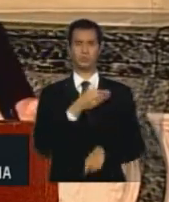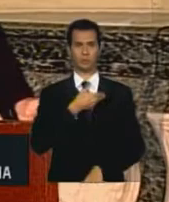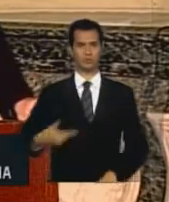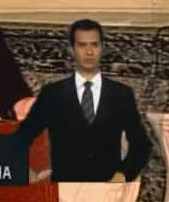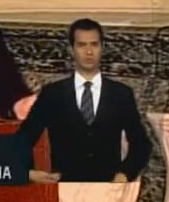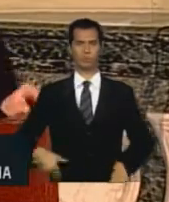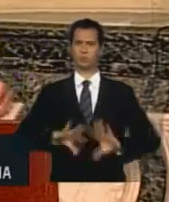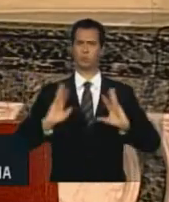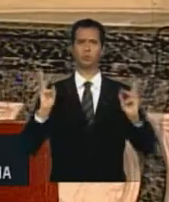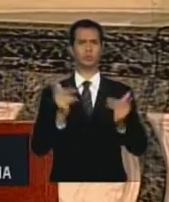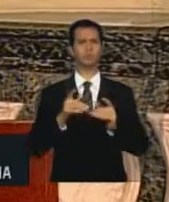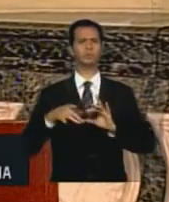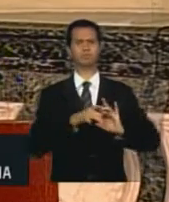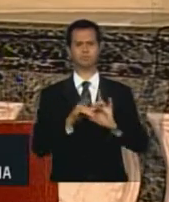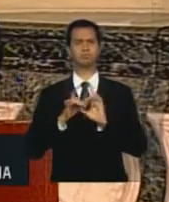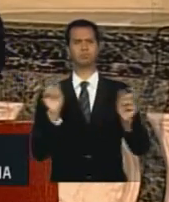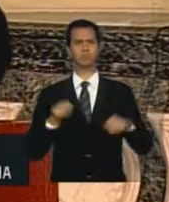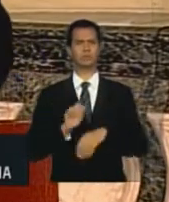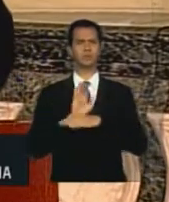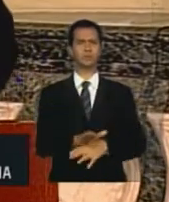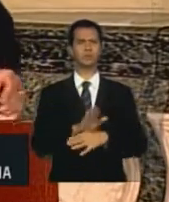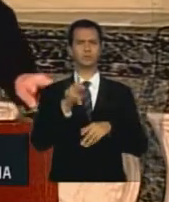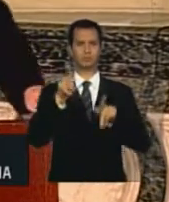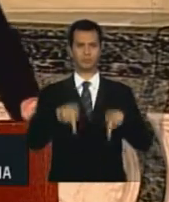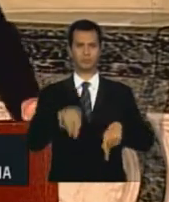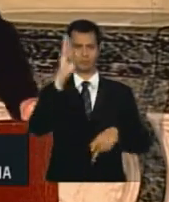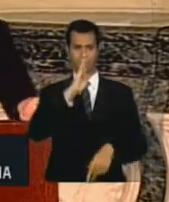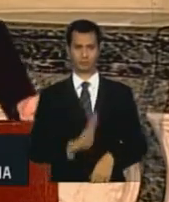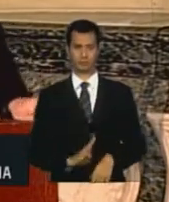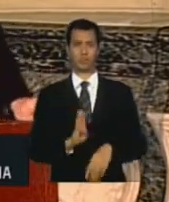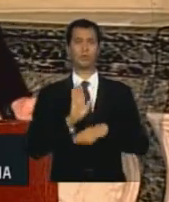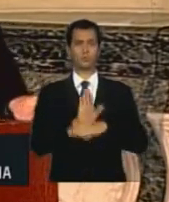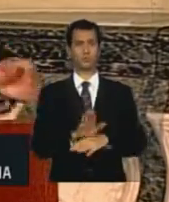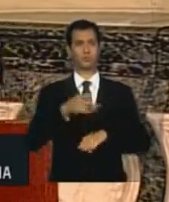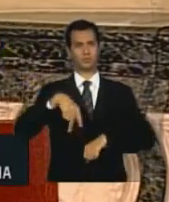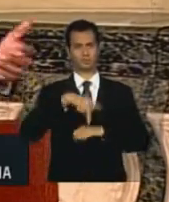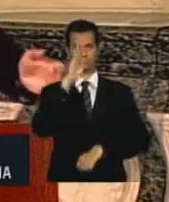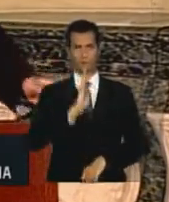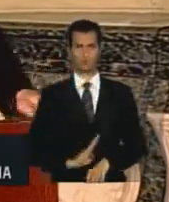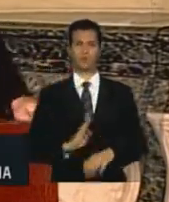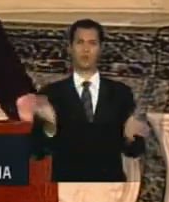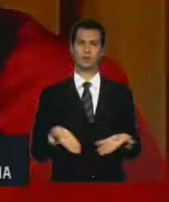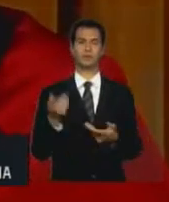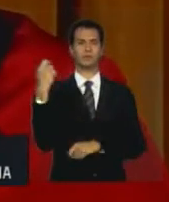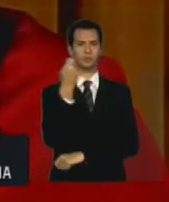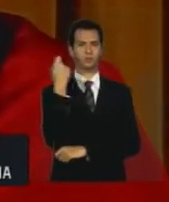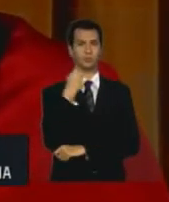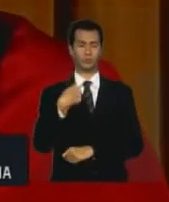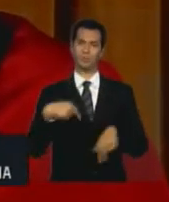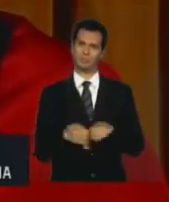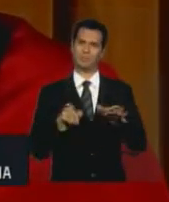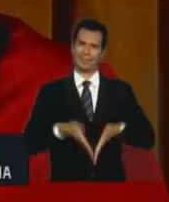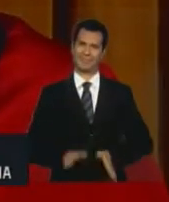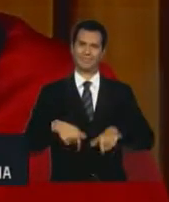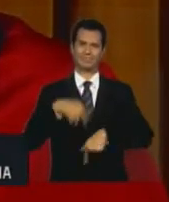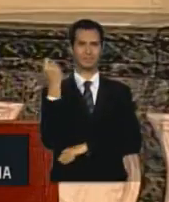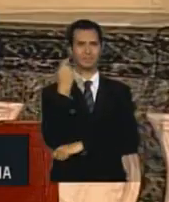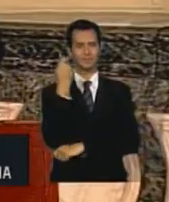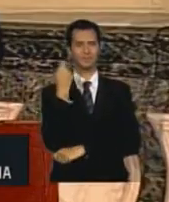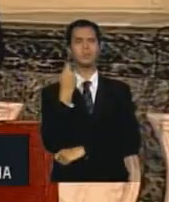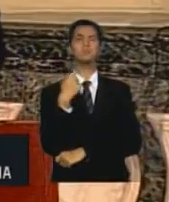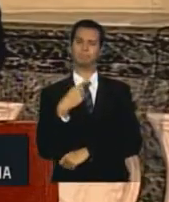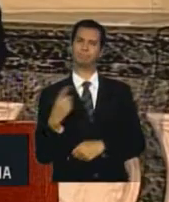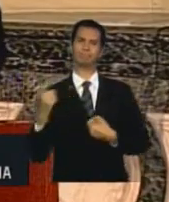em prol dessa grande nação brasileira, da qual o Rio Grande do Sul, com muito orgulho, já que eu sou gaúcho, faz parte.